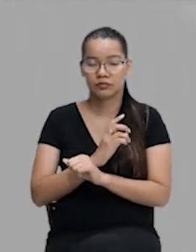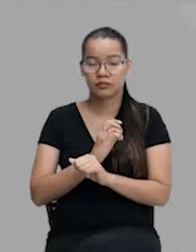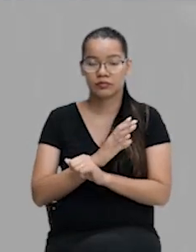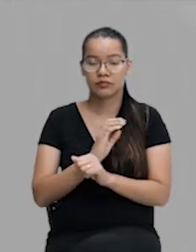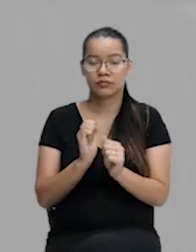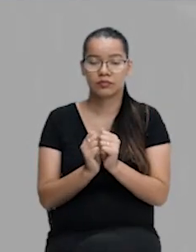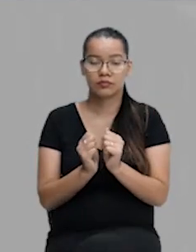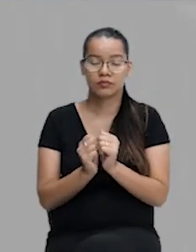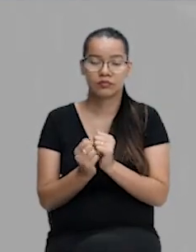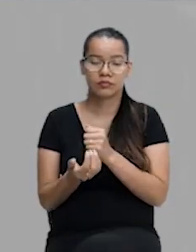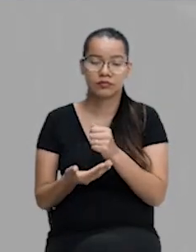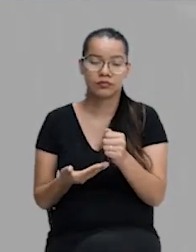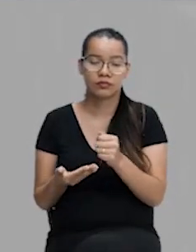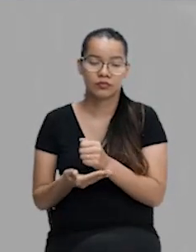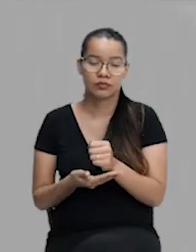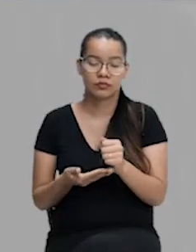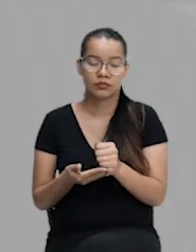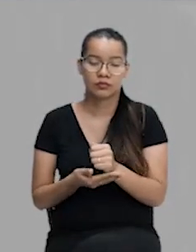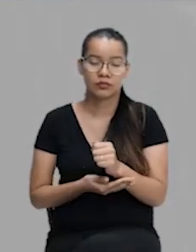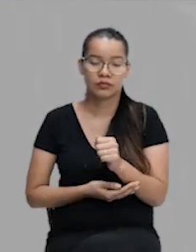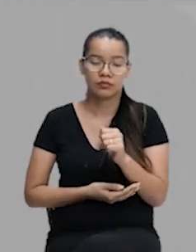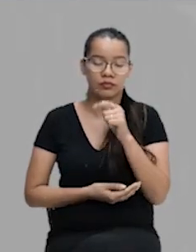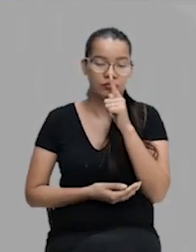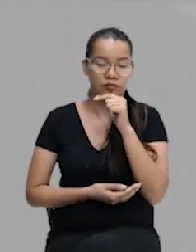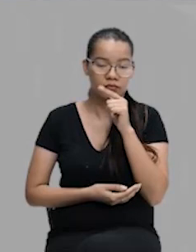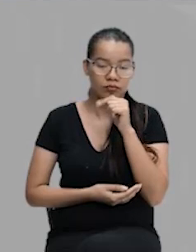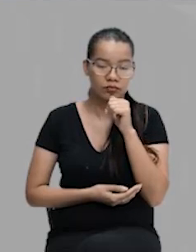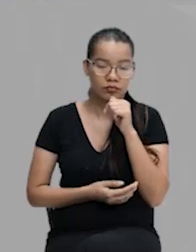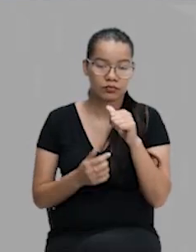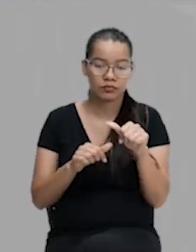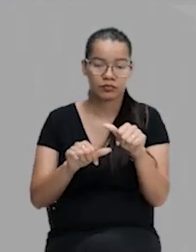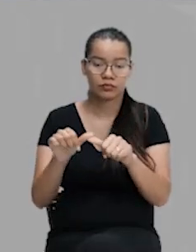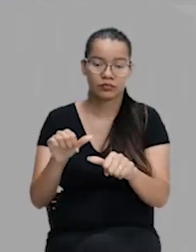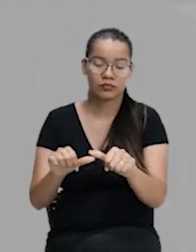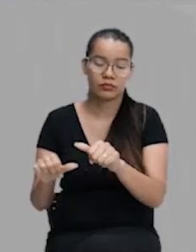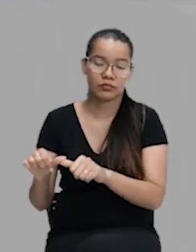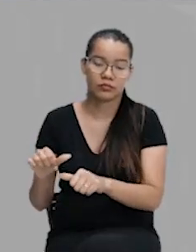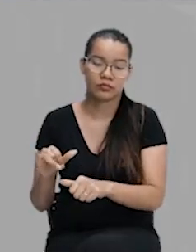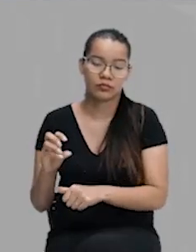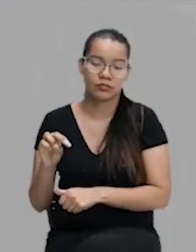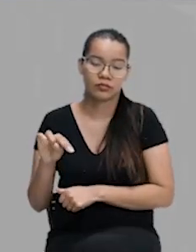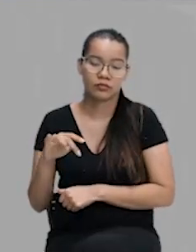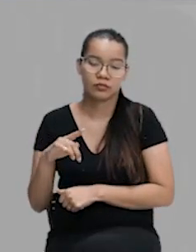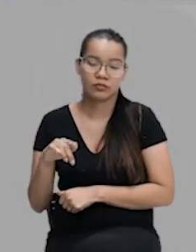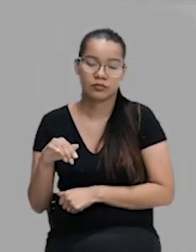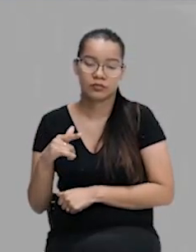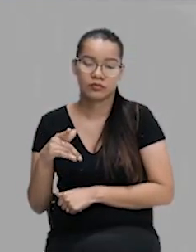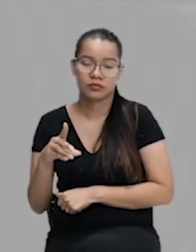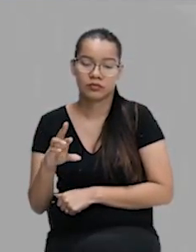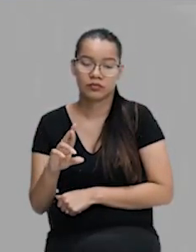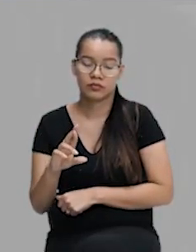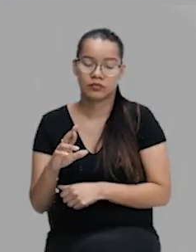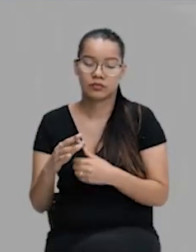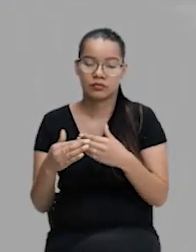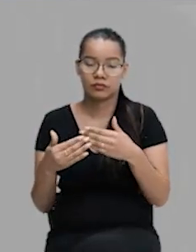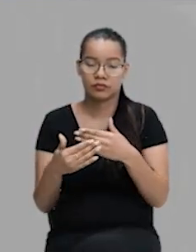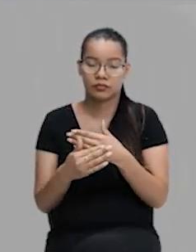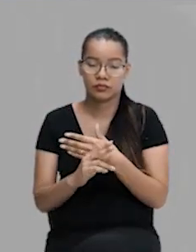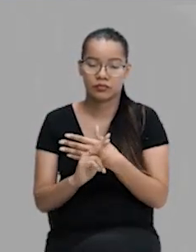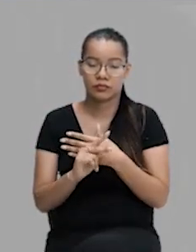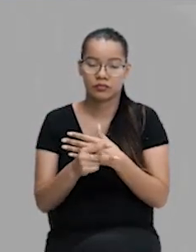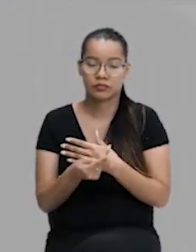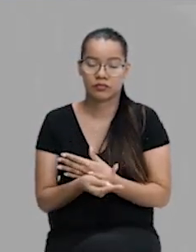uma auto-ionização, né? Vamos estudar isso melhor lá no segundo ano do ensino médio. Mas a água ela sofre